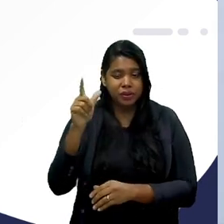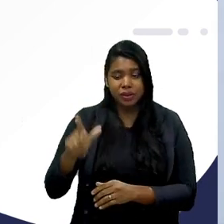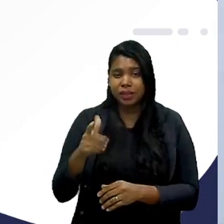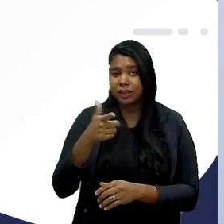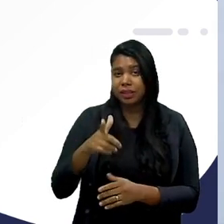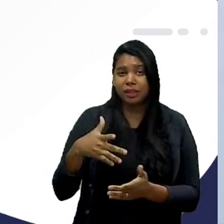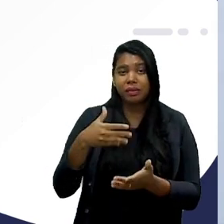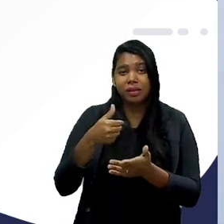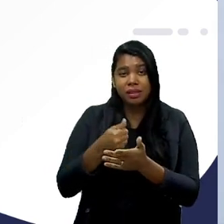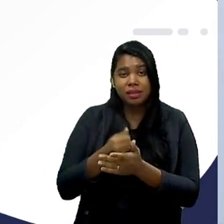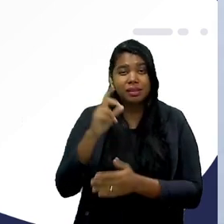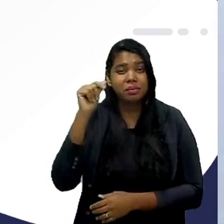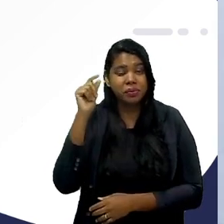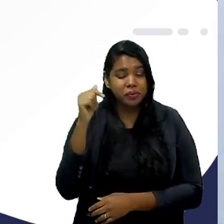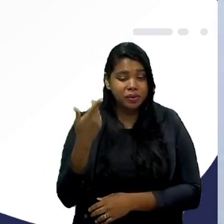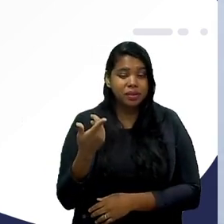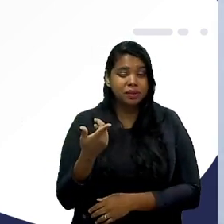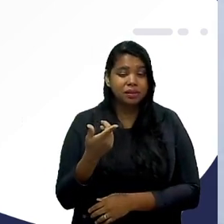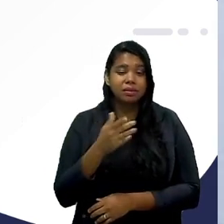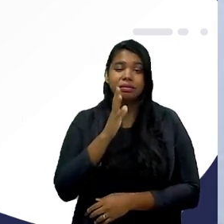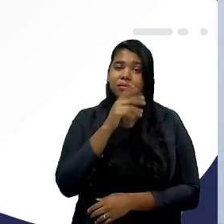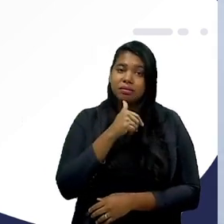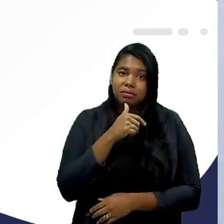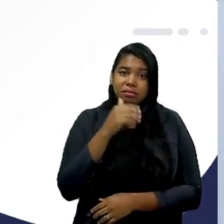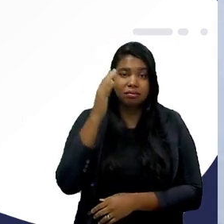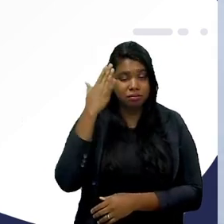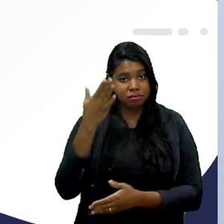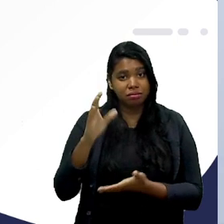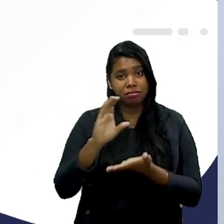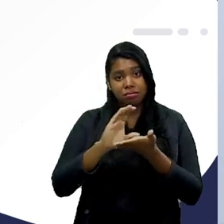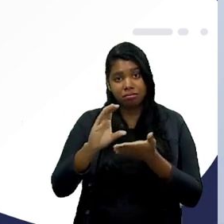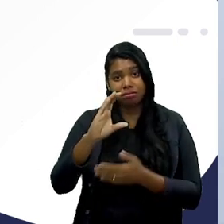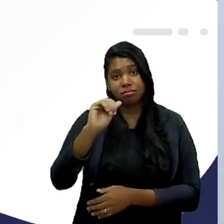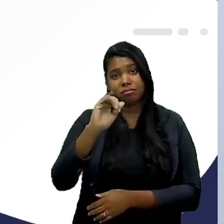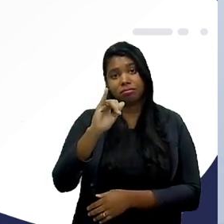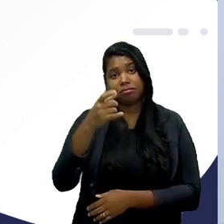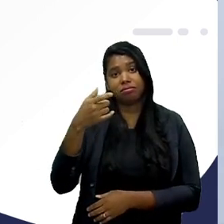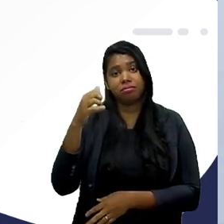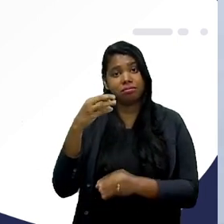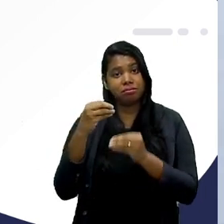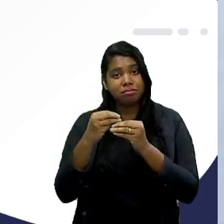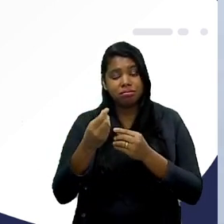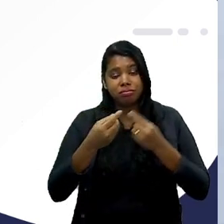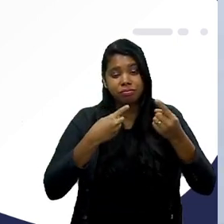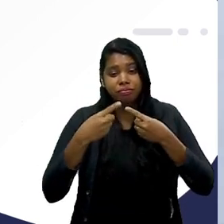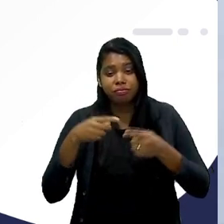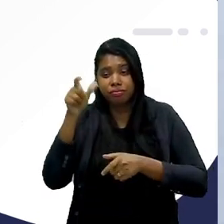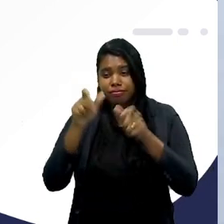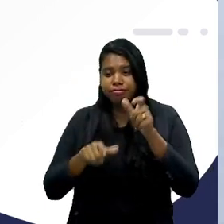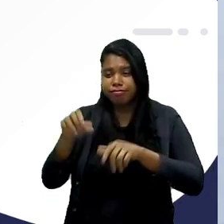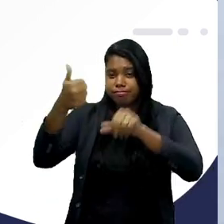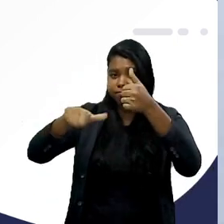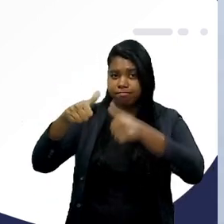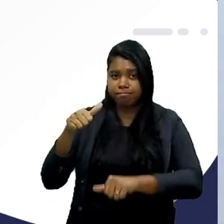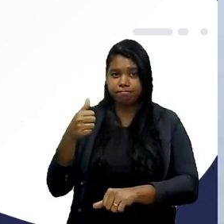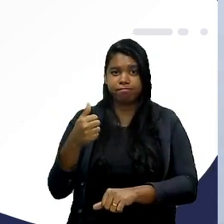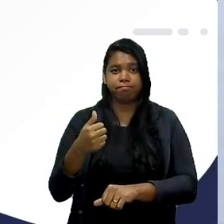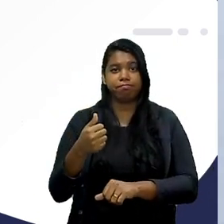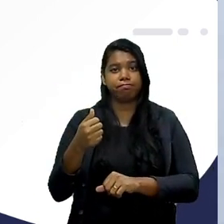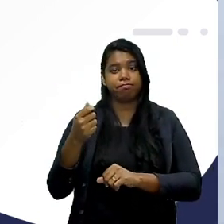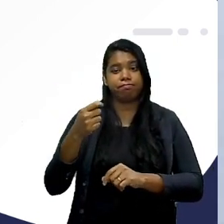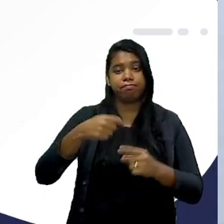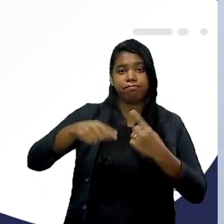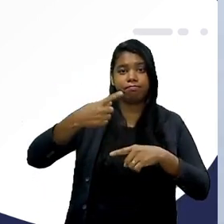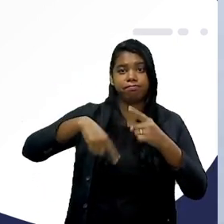dinheiro, aí vai comprometer o fluxo de caixa. Tudo isso é discutido e visto como capital de giro.